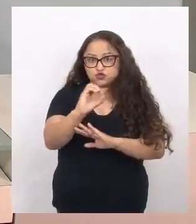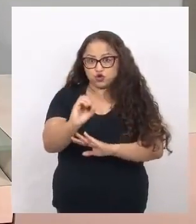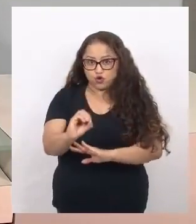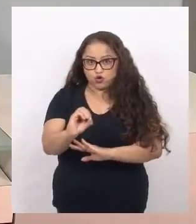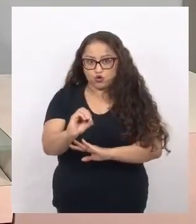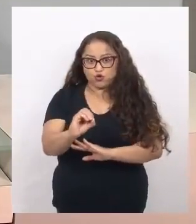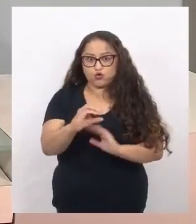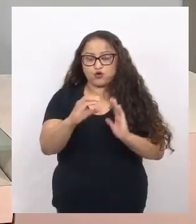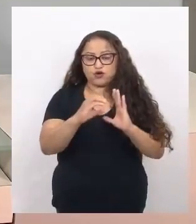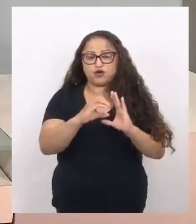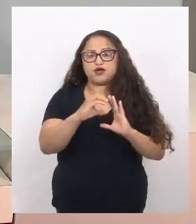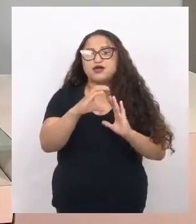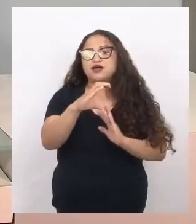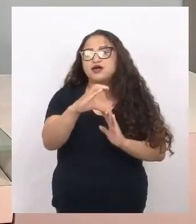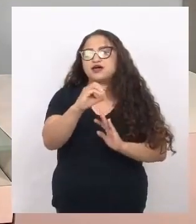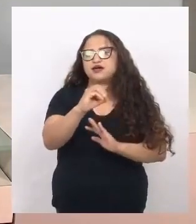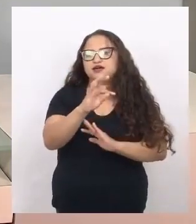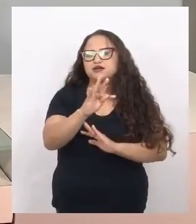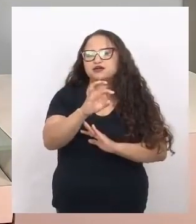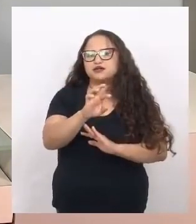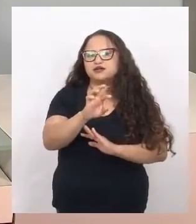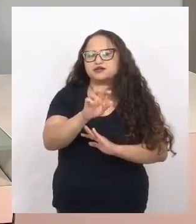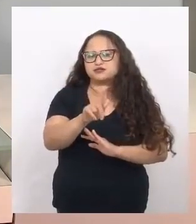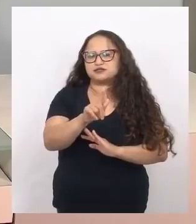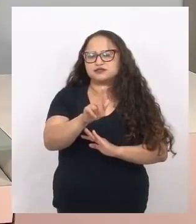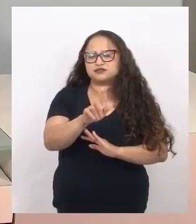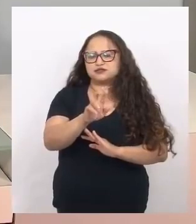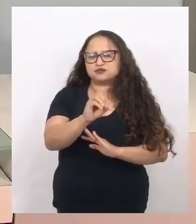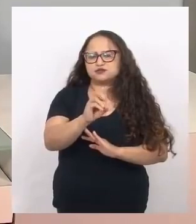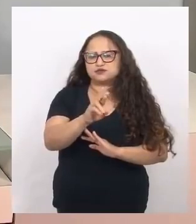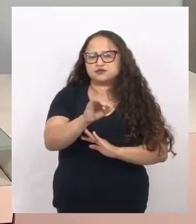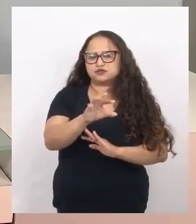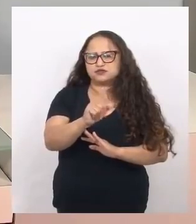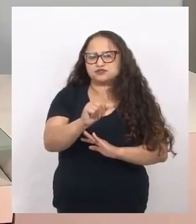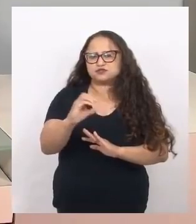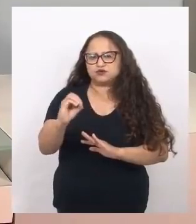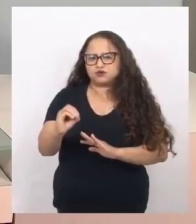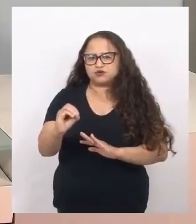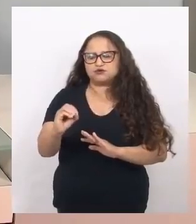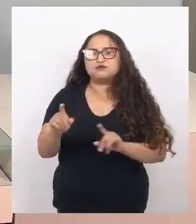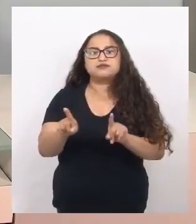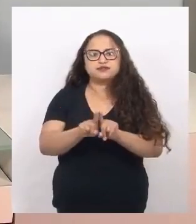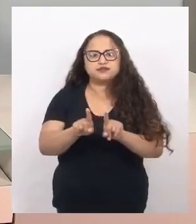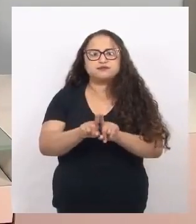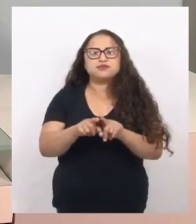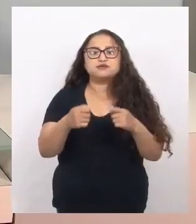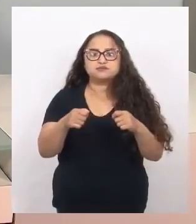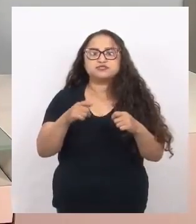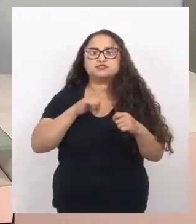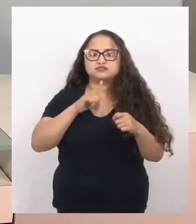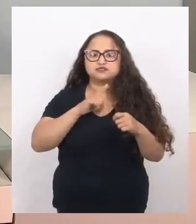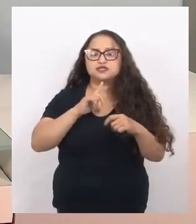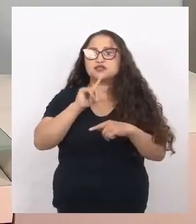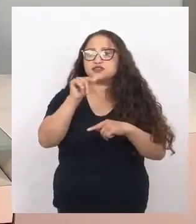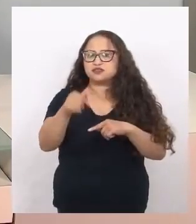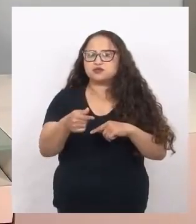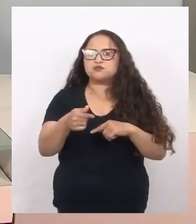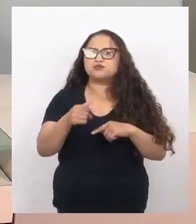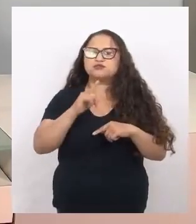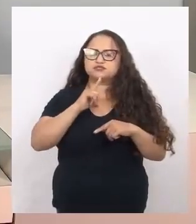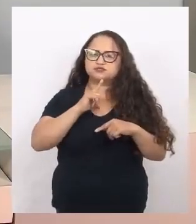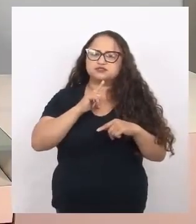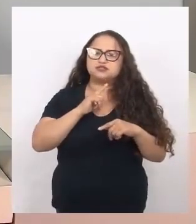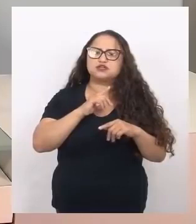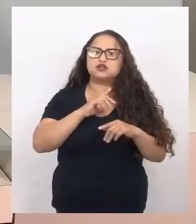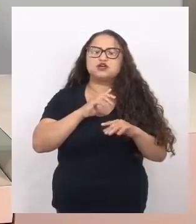forem atribuídos em algum projeto também devem ter aulas atribuídas. Então, ele precisa depois participar da